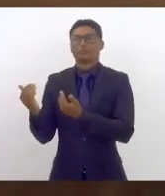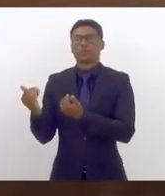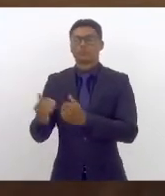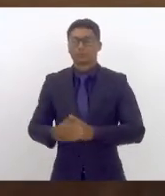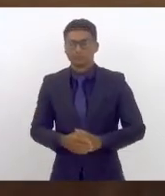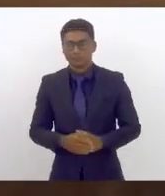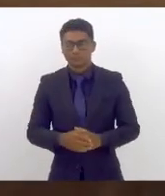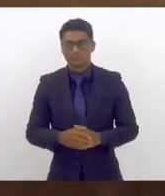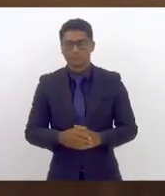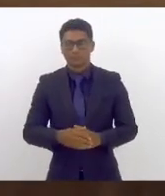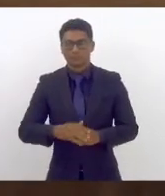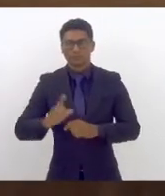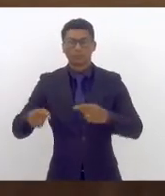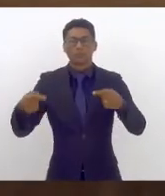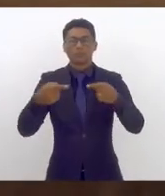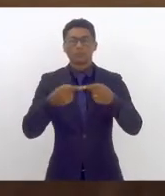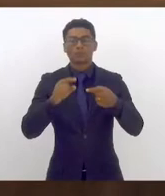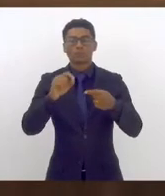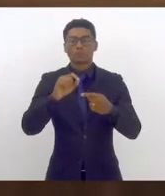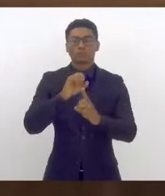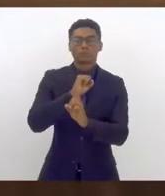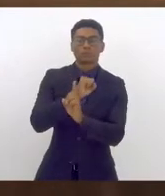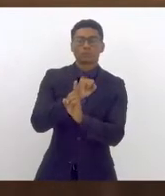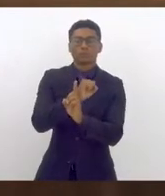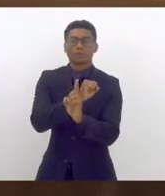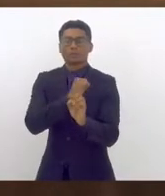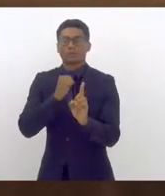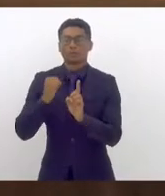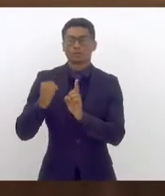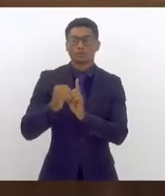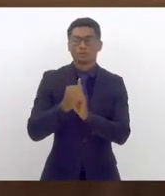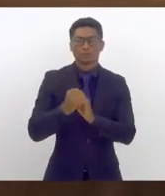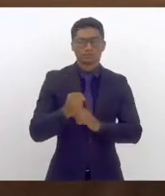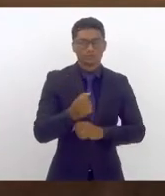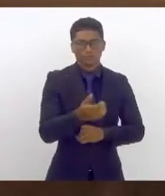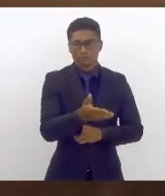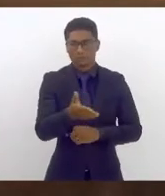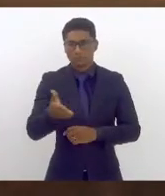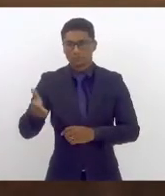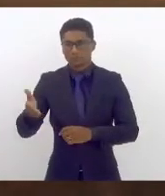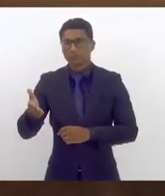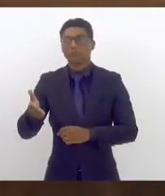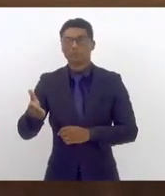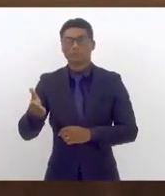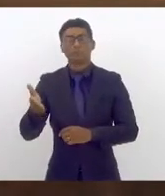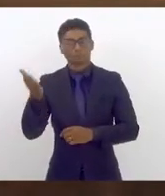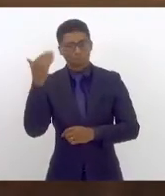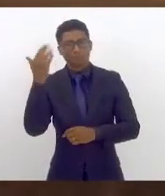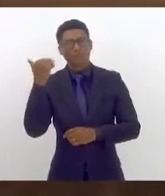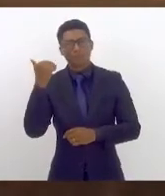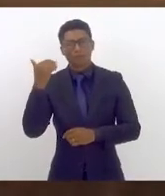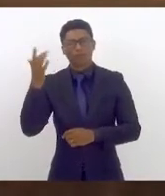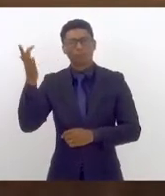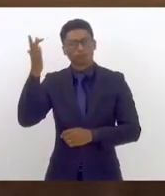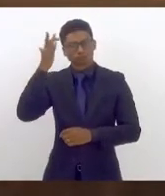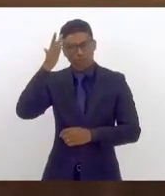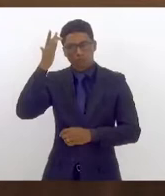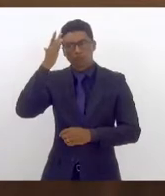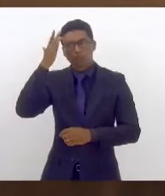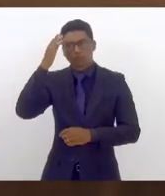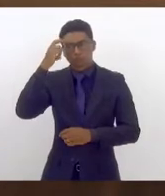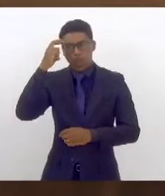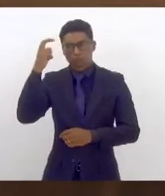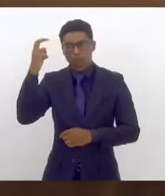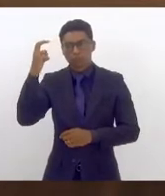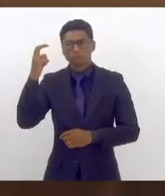uma Filosofia de sociedades que foram consideradas sábias e grandiosas é necessário